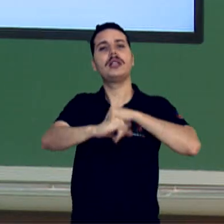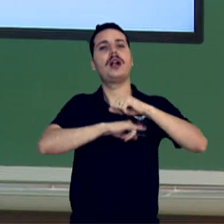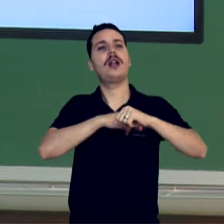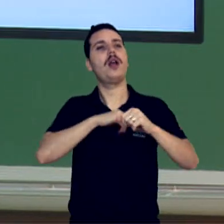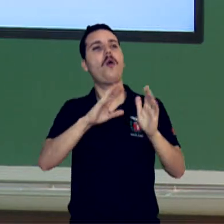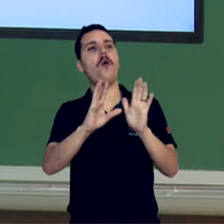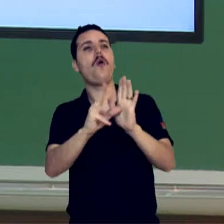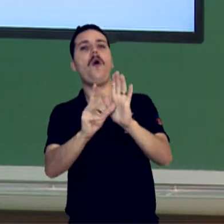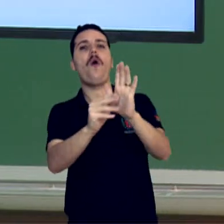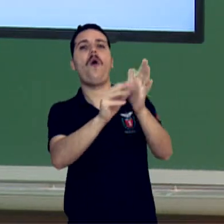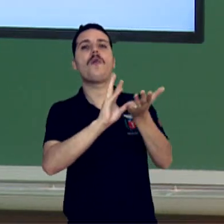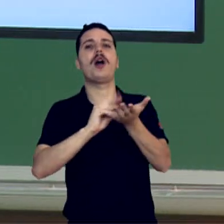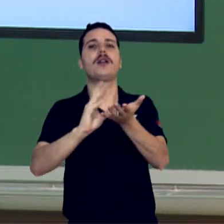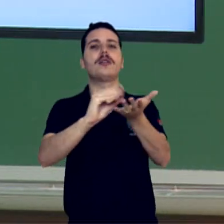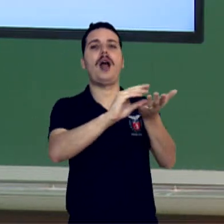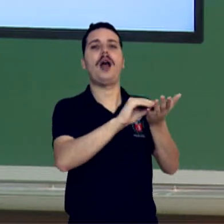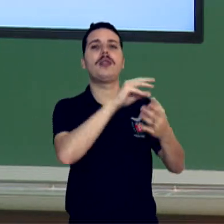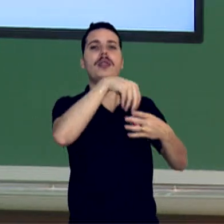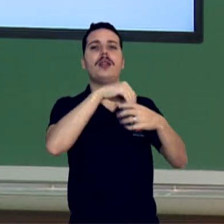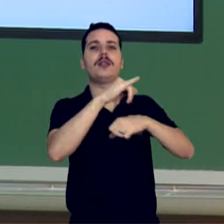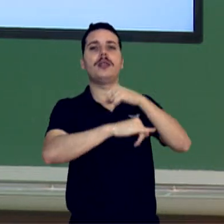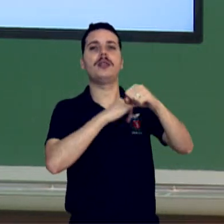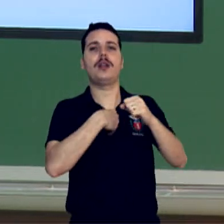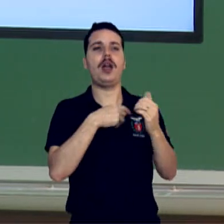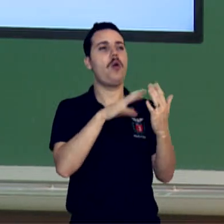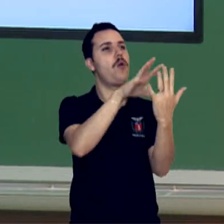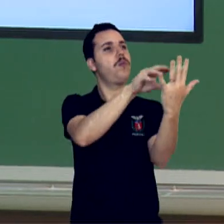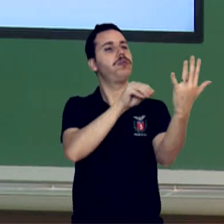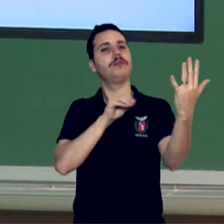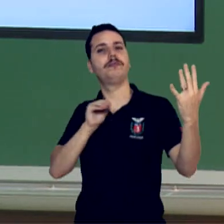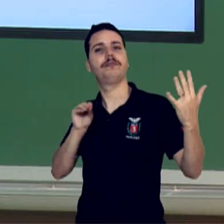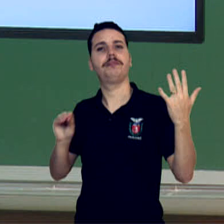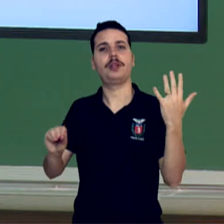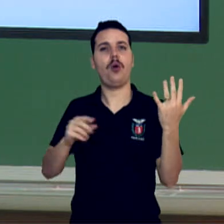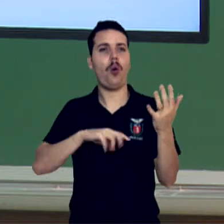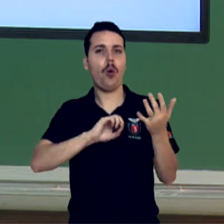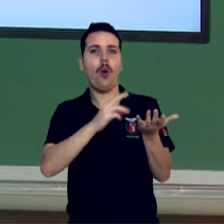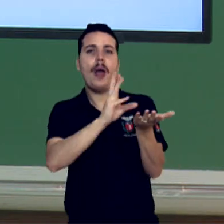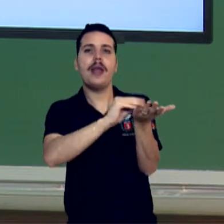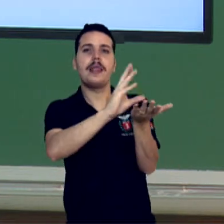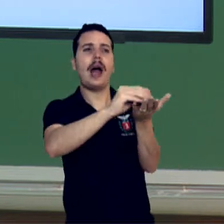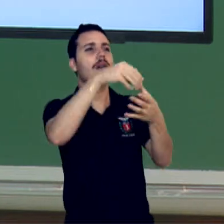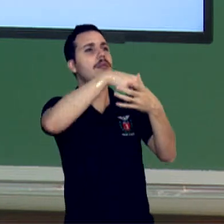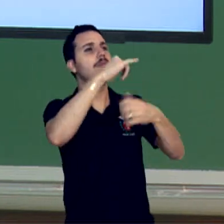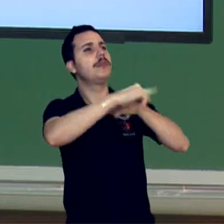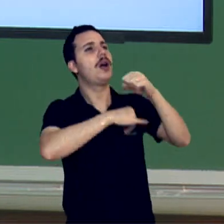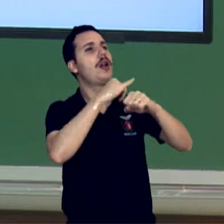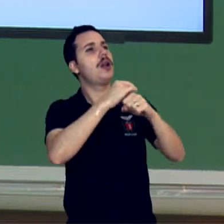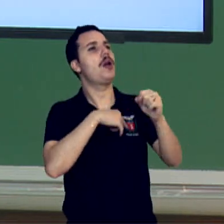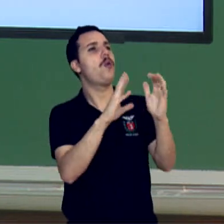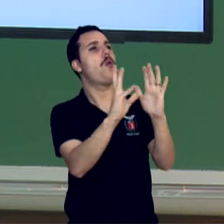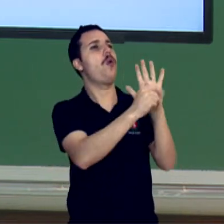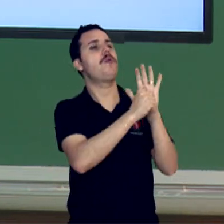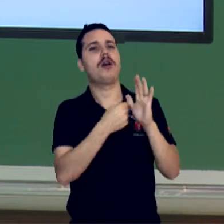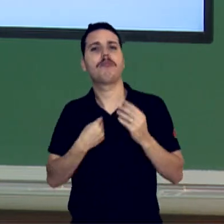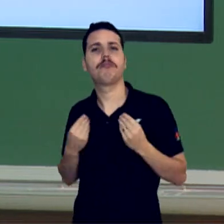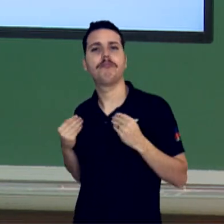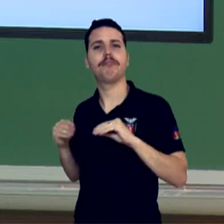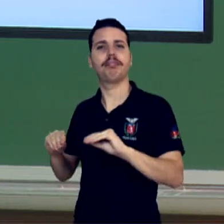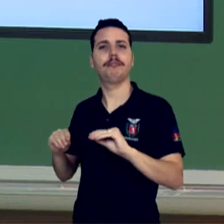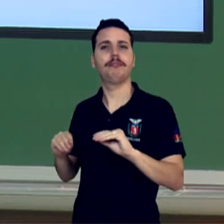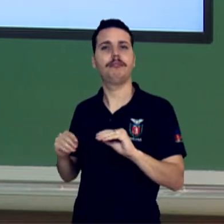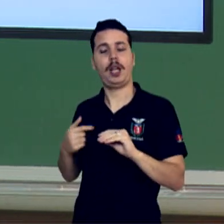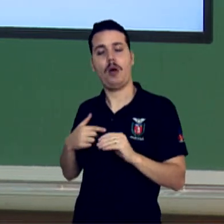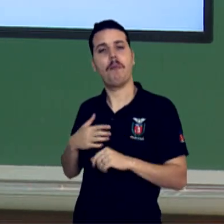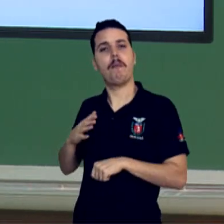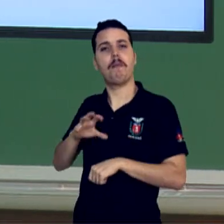você pratica algum tipo de plágio, de roubo de dados, de coisas assim, como que você vai colocar isso num currículo,